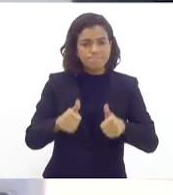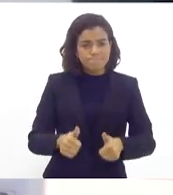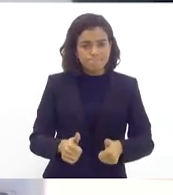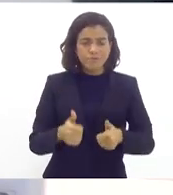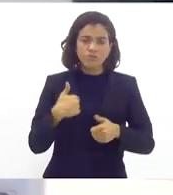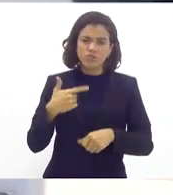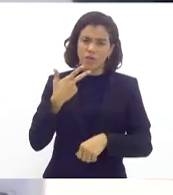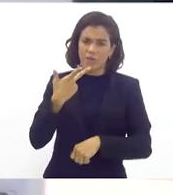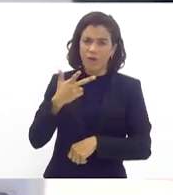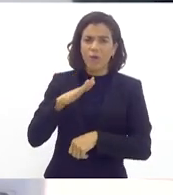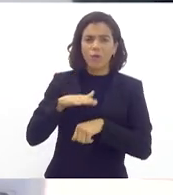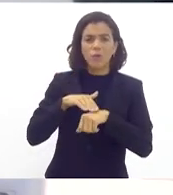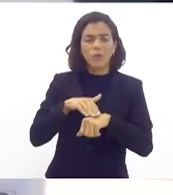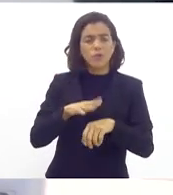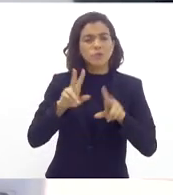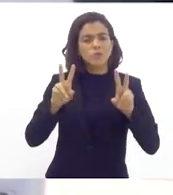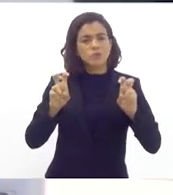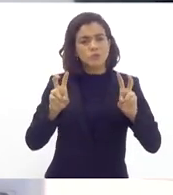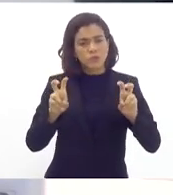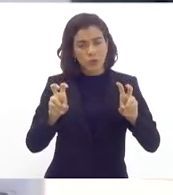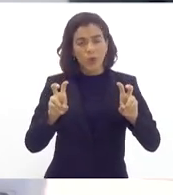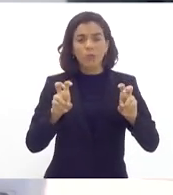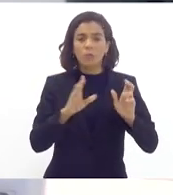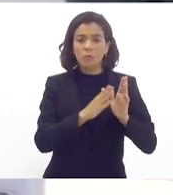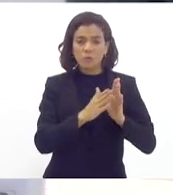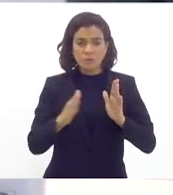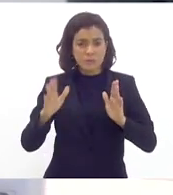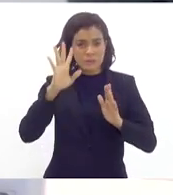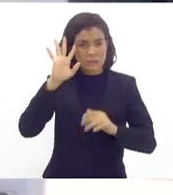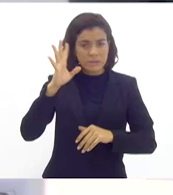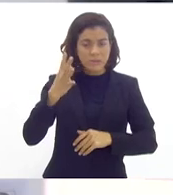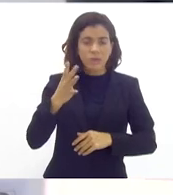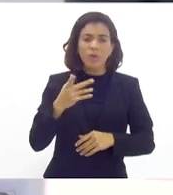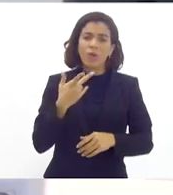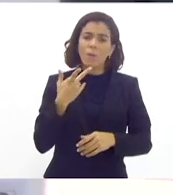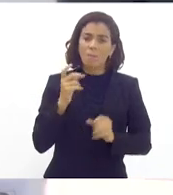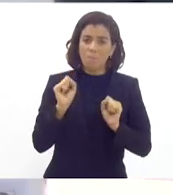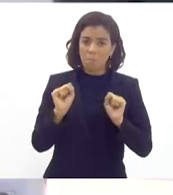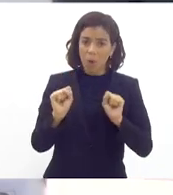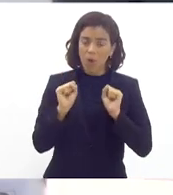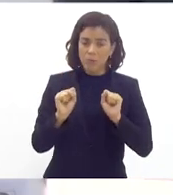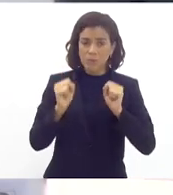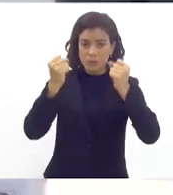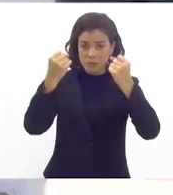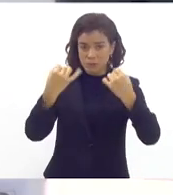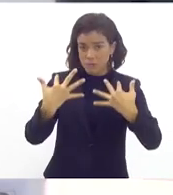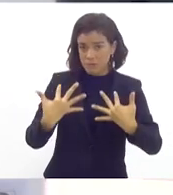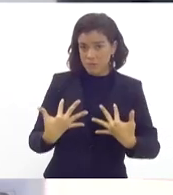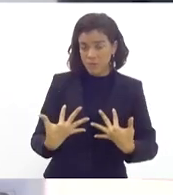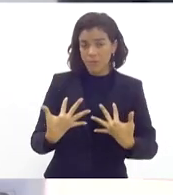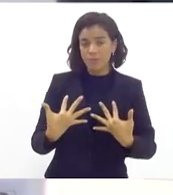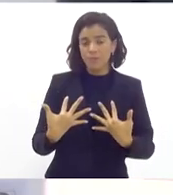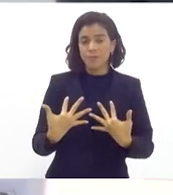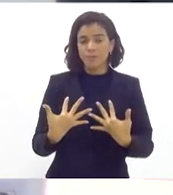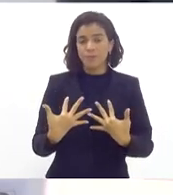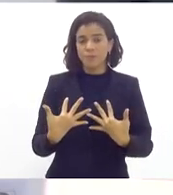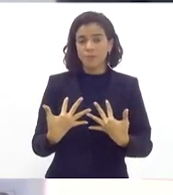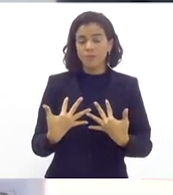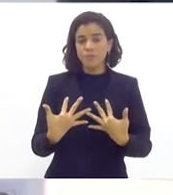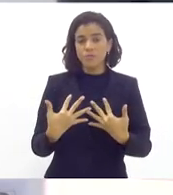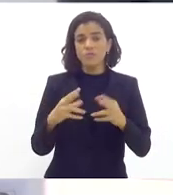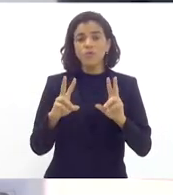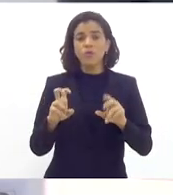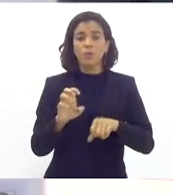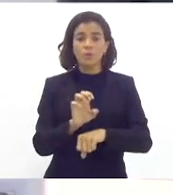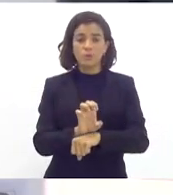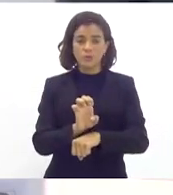Já falou aqui, processo decisório já falou. E que o senhor pudesse também colocar, em relação aqui ao